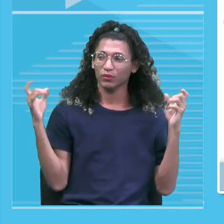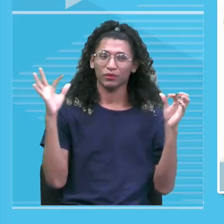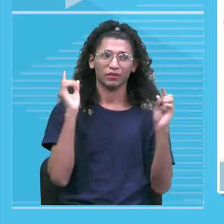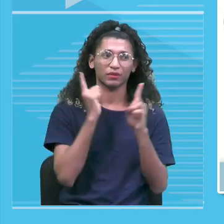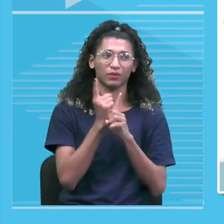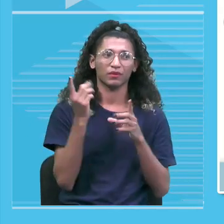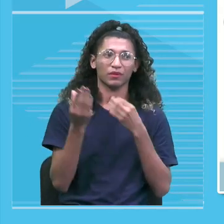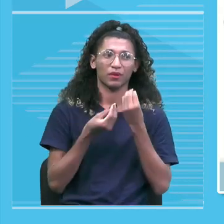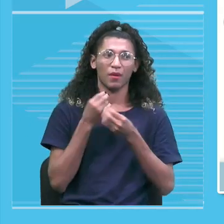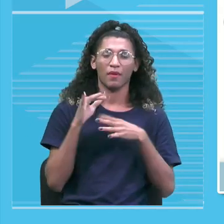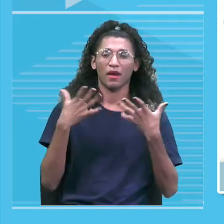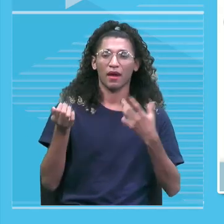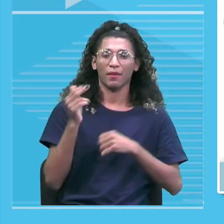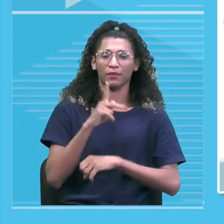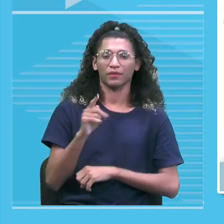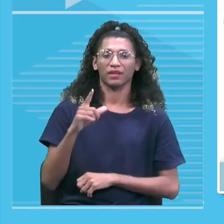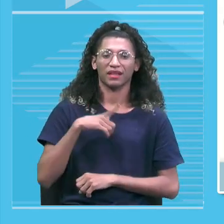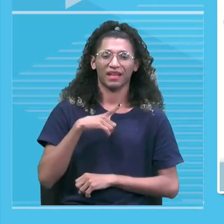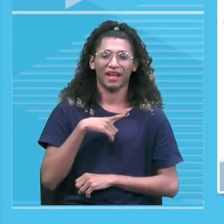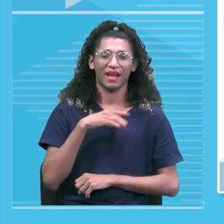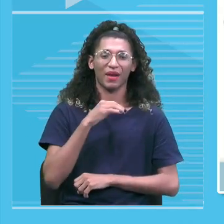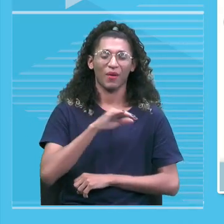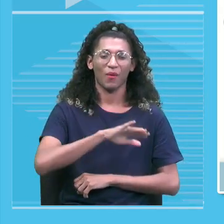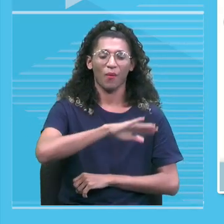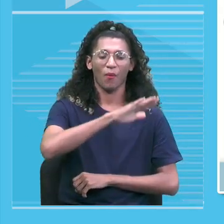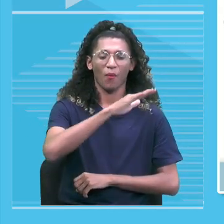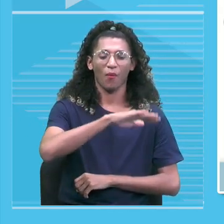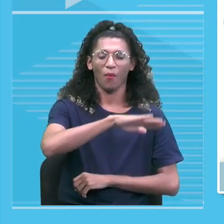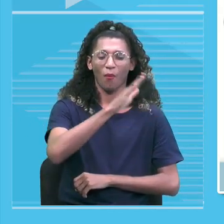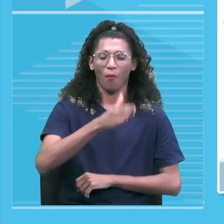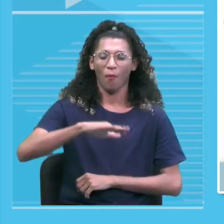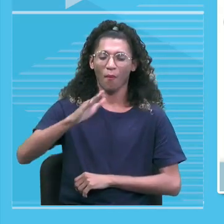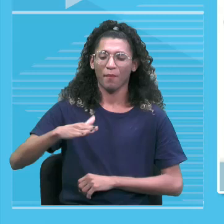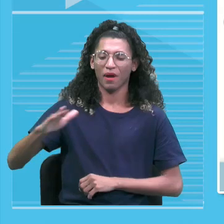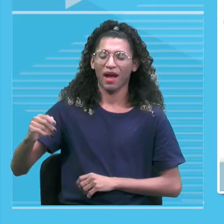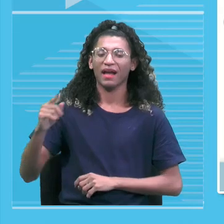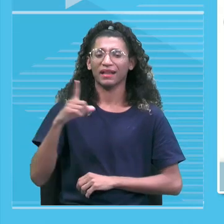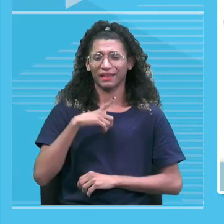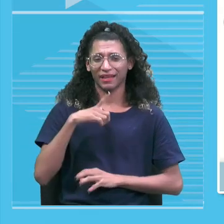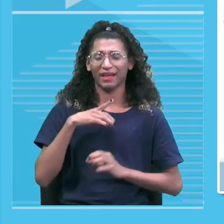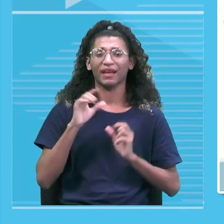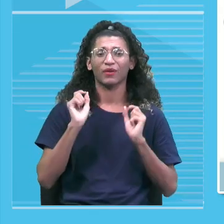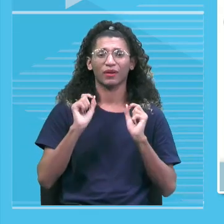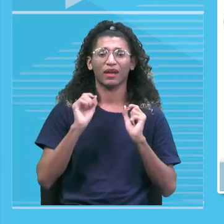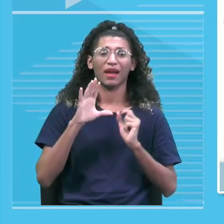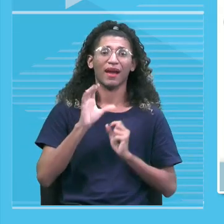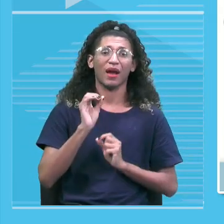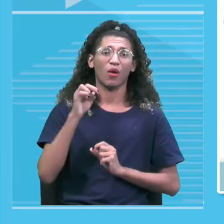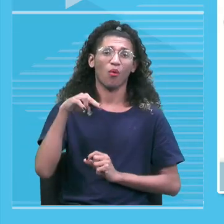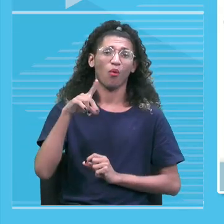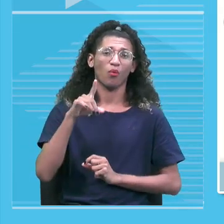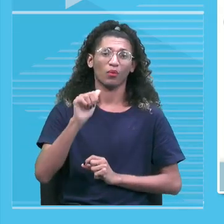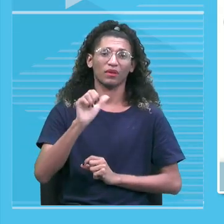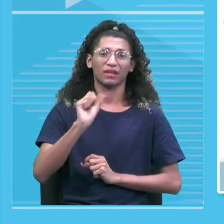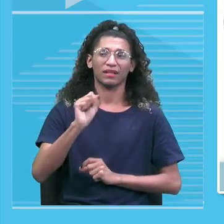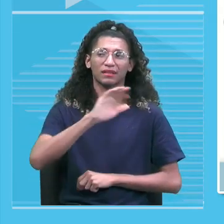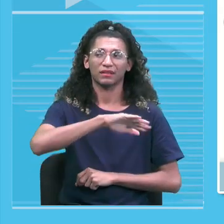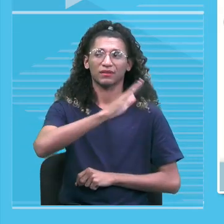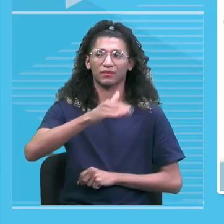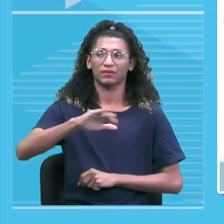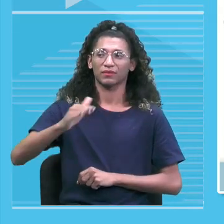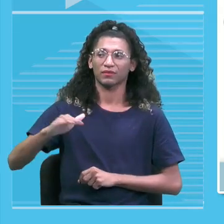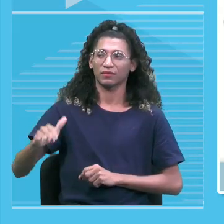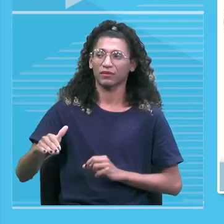a professor tem o mar o mar você tem ondas né Professor mas eu acho também